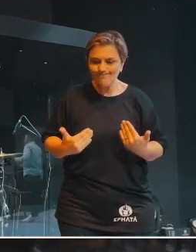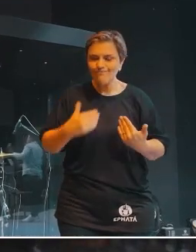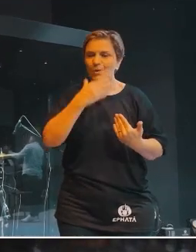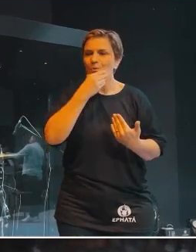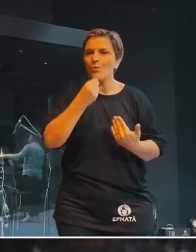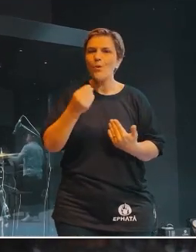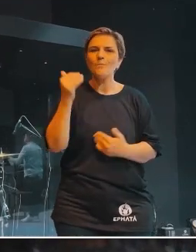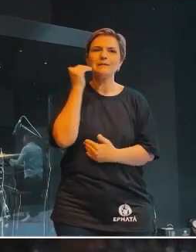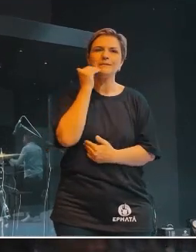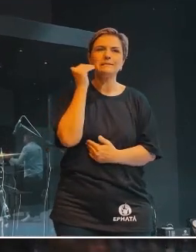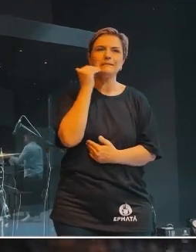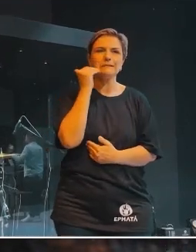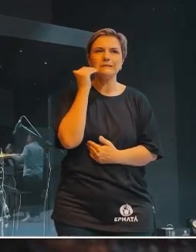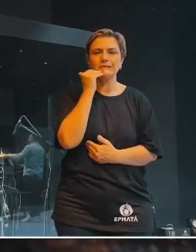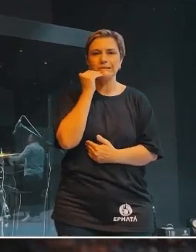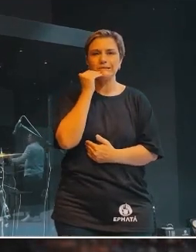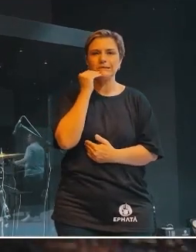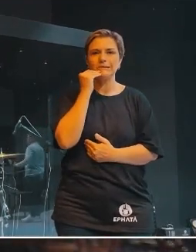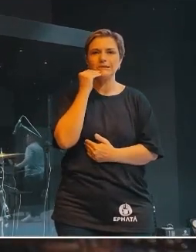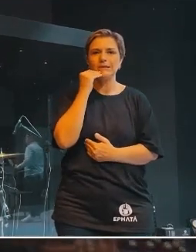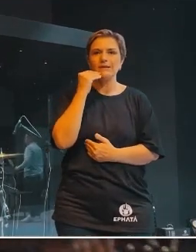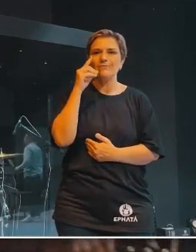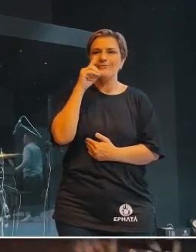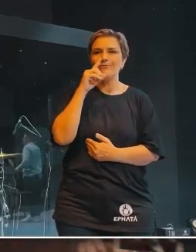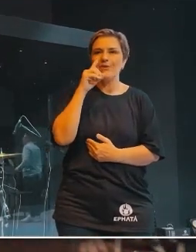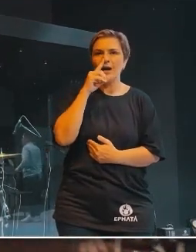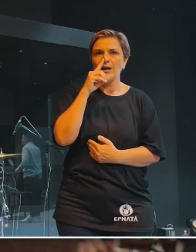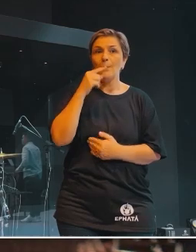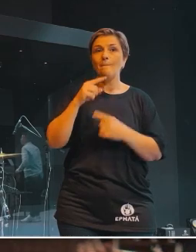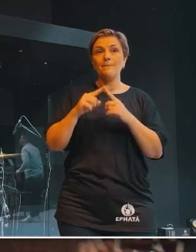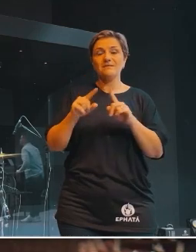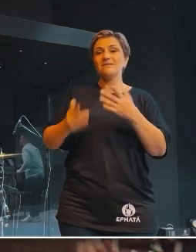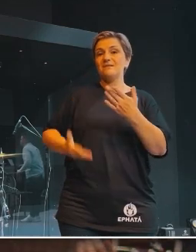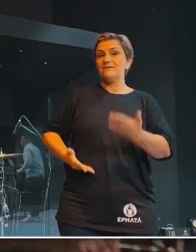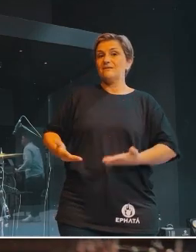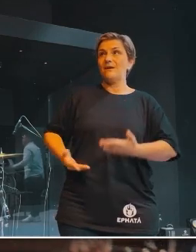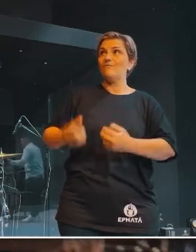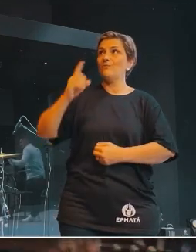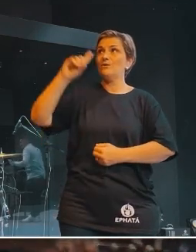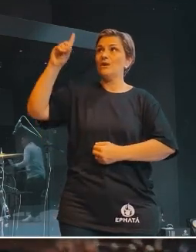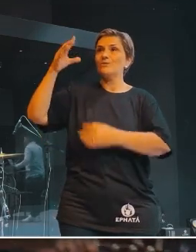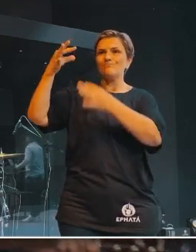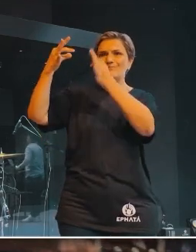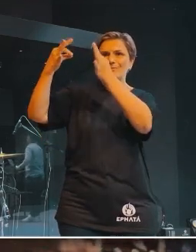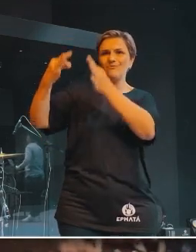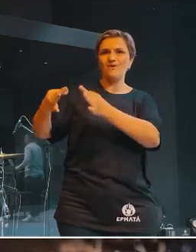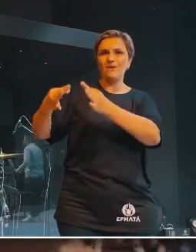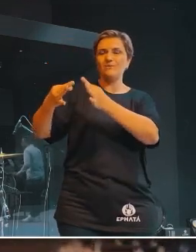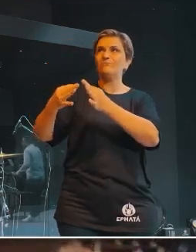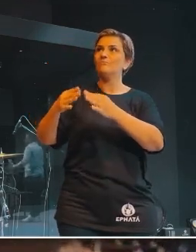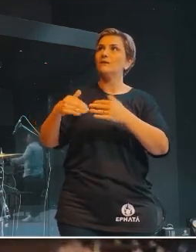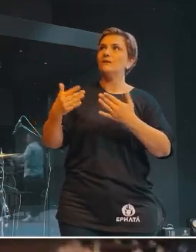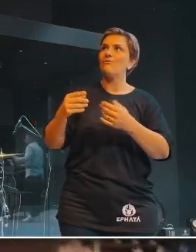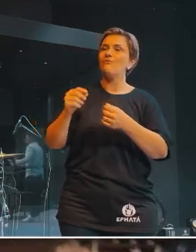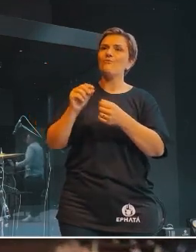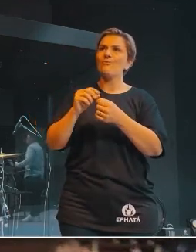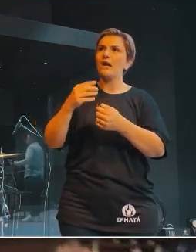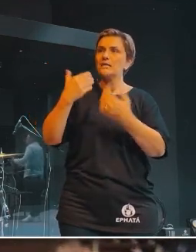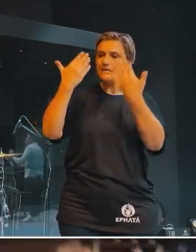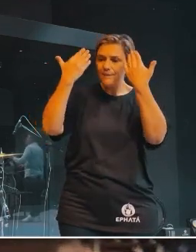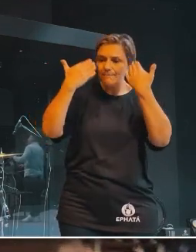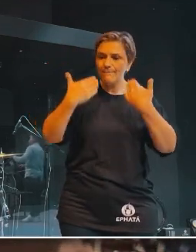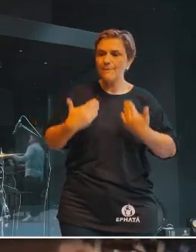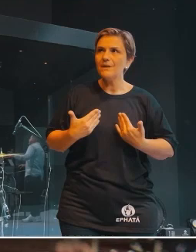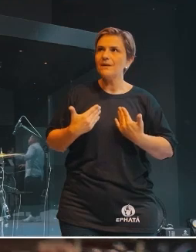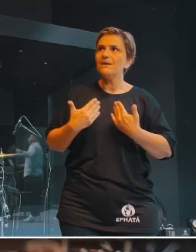homem imperfeito, mas que serve a um Deus perfeito. Portanto, faz em mim, faz através de